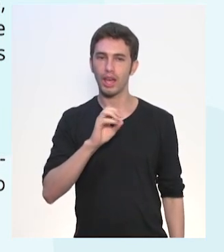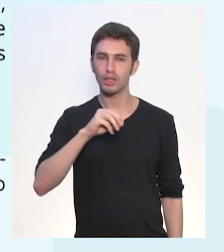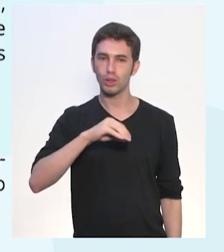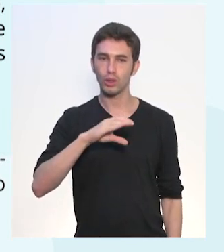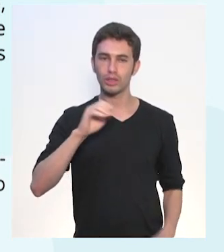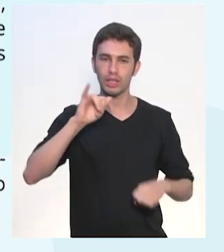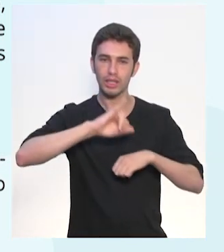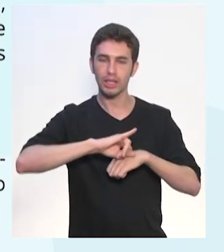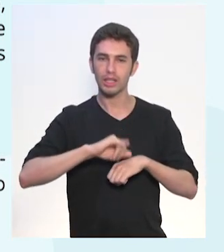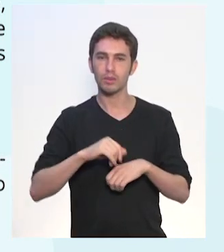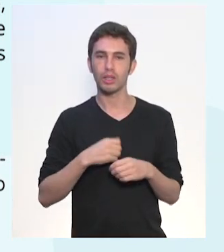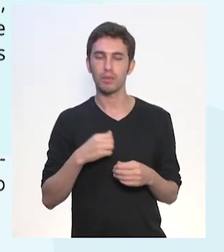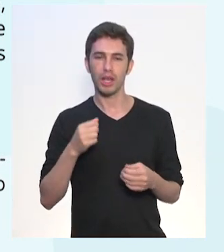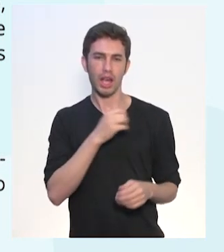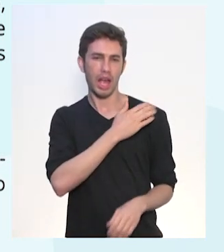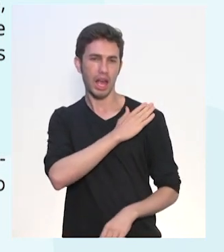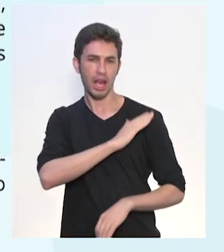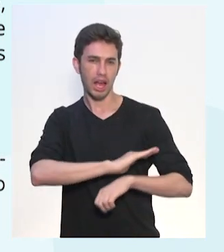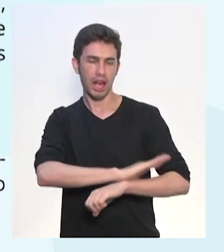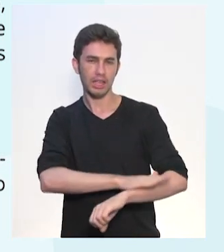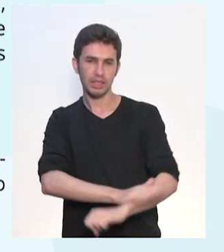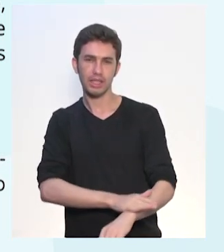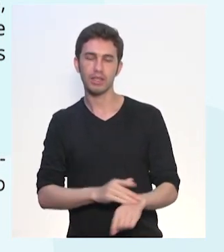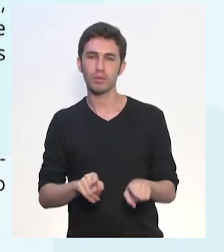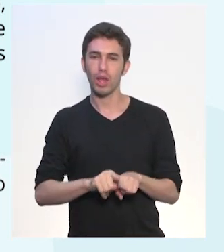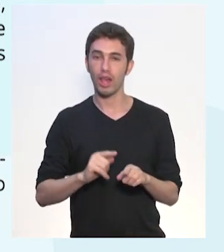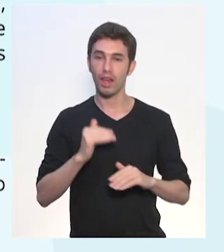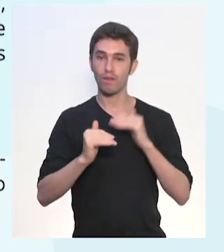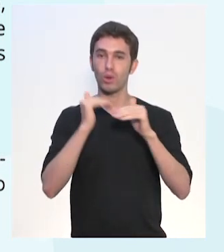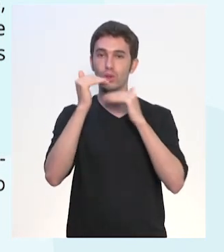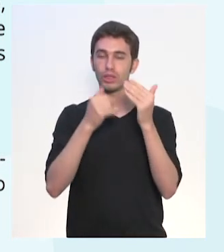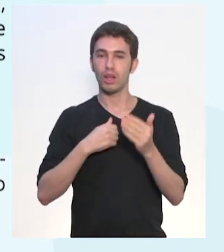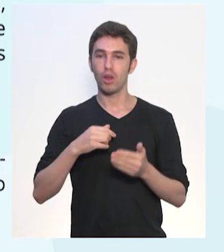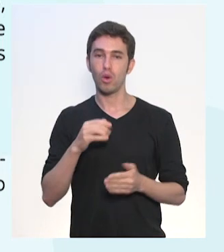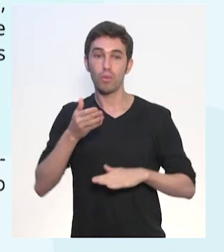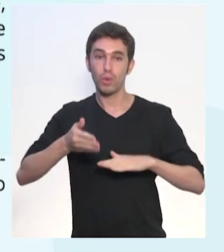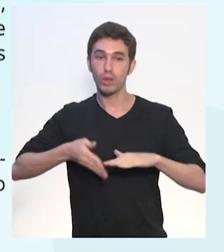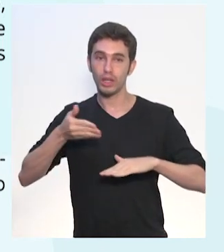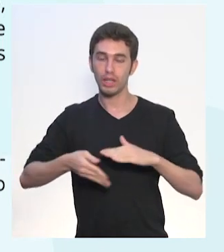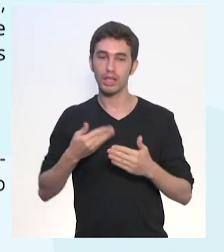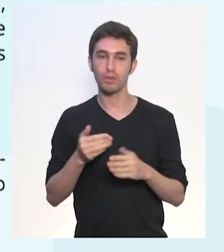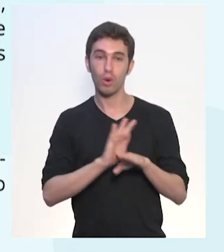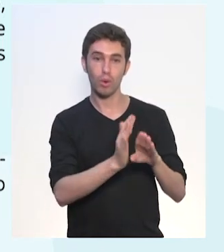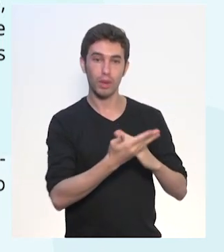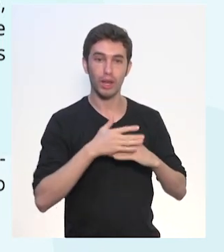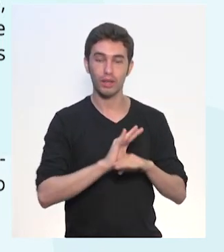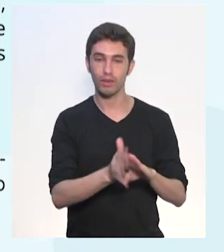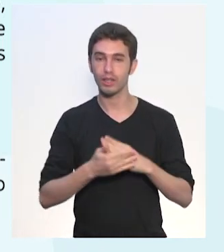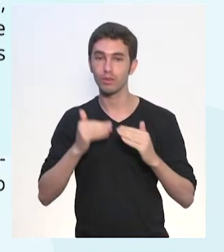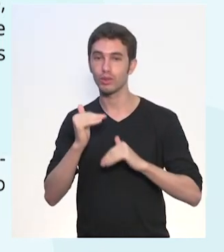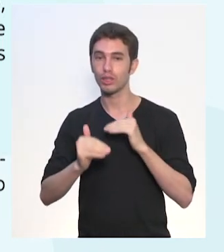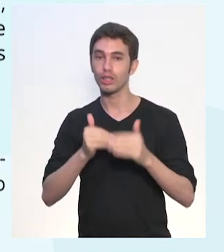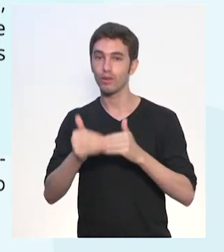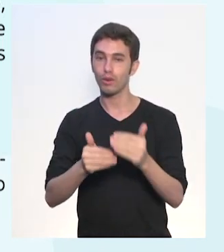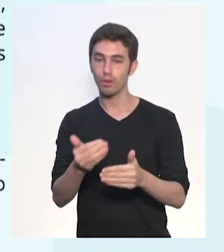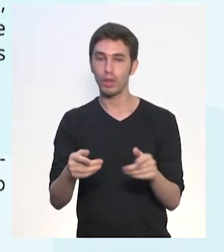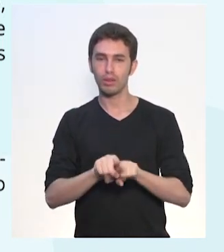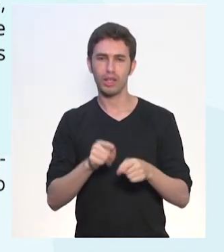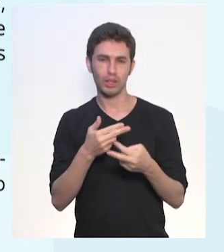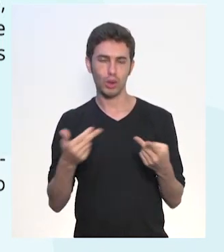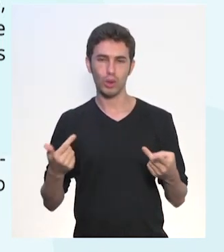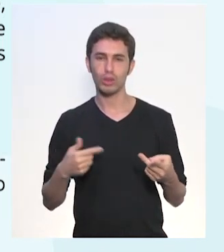racismo, evolução, modernidade, cooperativismo, desenvolvimento, entre outras, avaliando criticamente